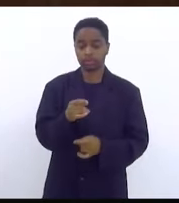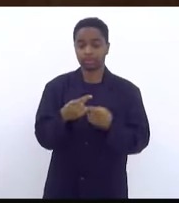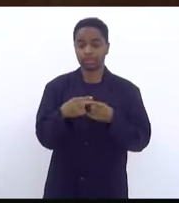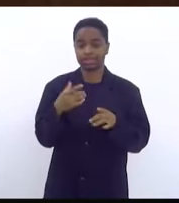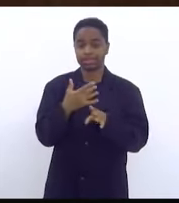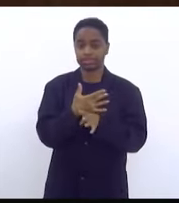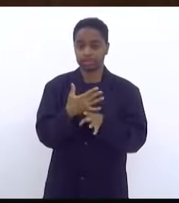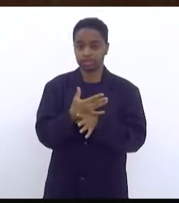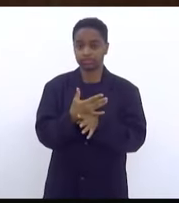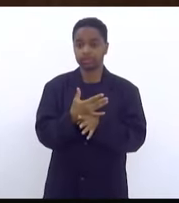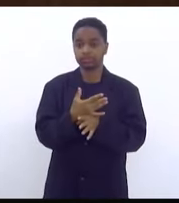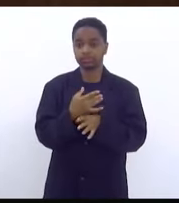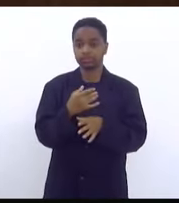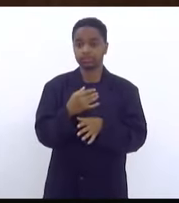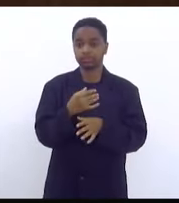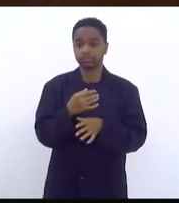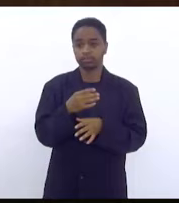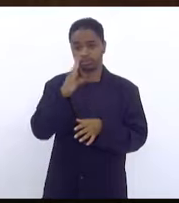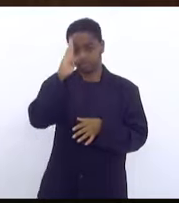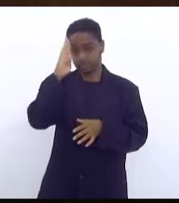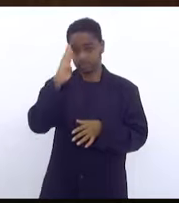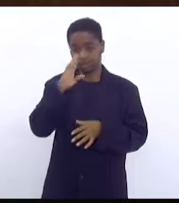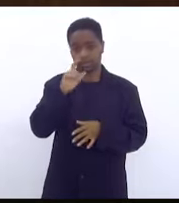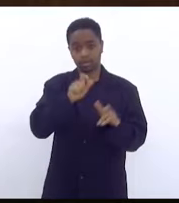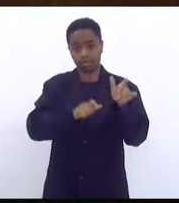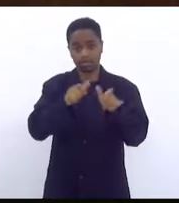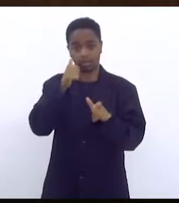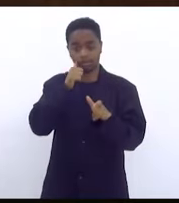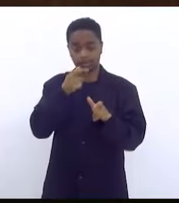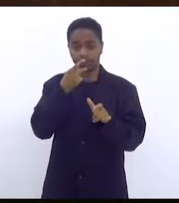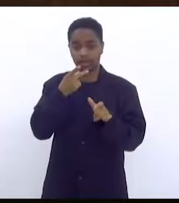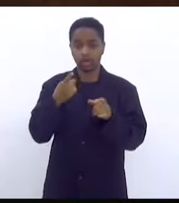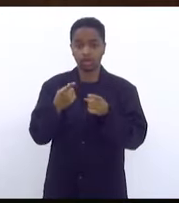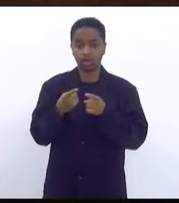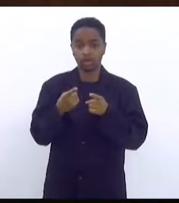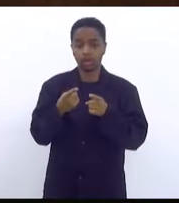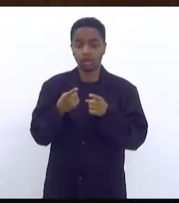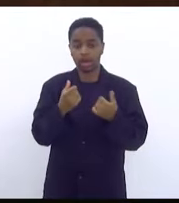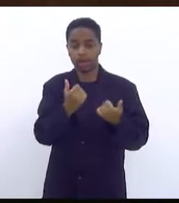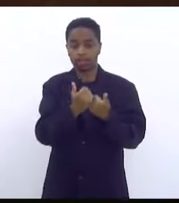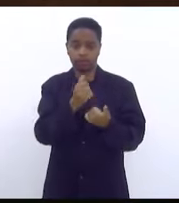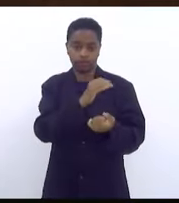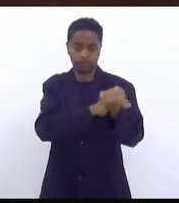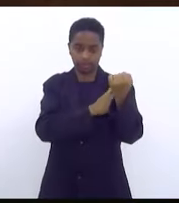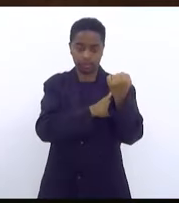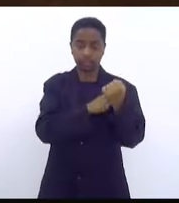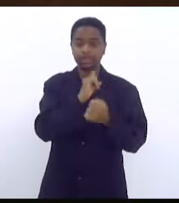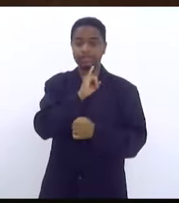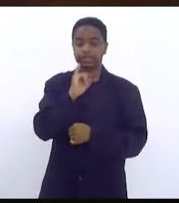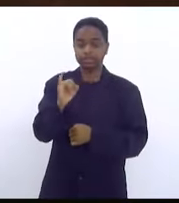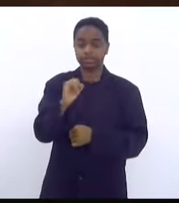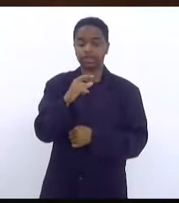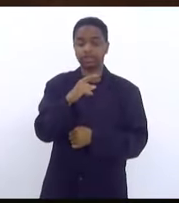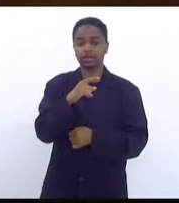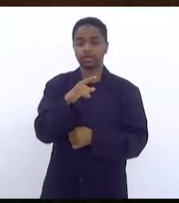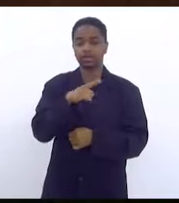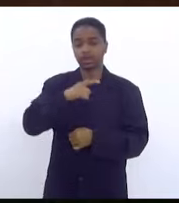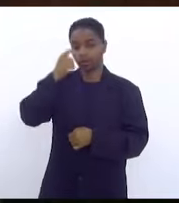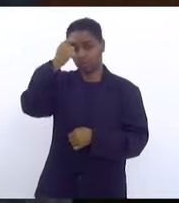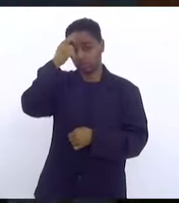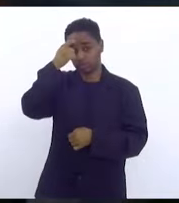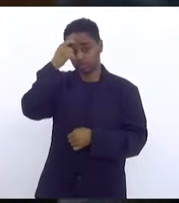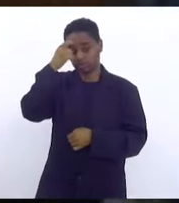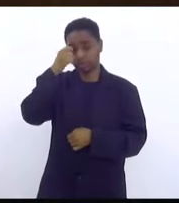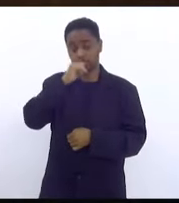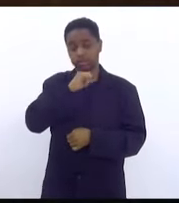cidade, para você ter, principalmente as mulheres aqui que se dizem contra o feminismo, a favor do feminismo, você ter a plena consciência que você